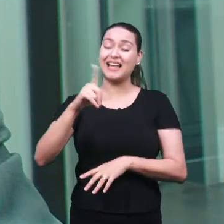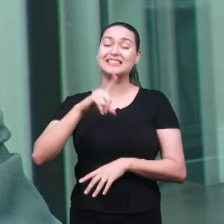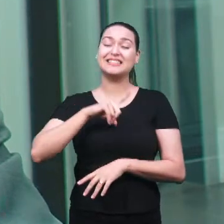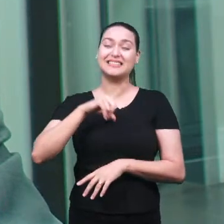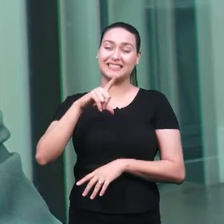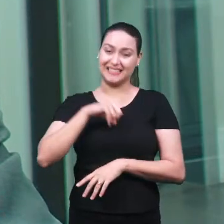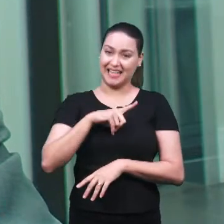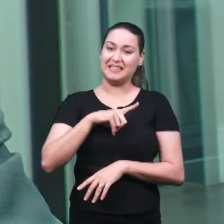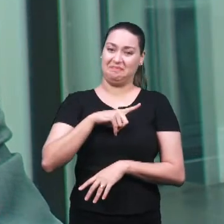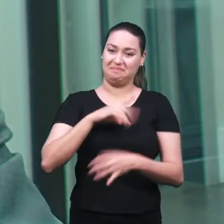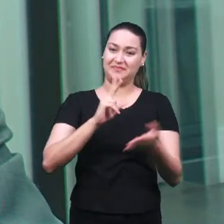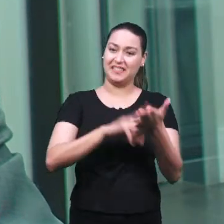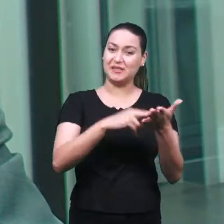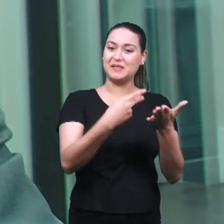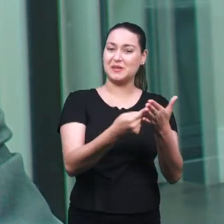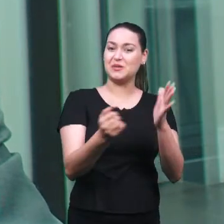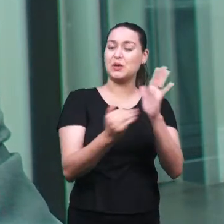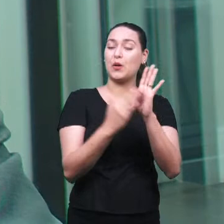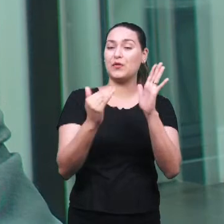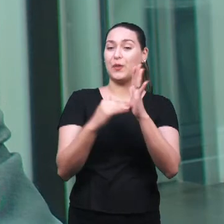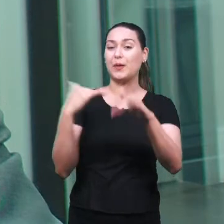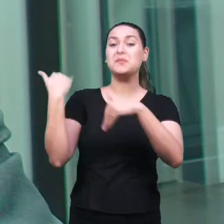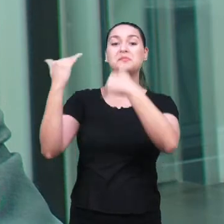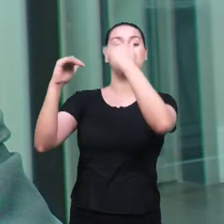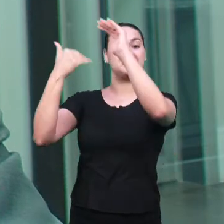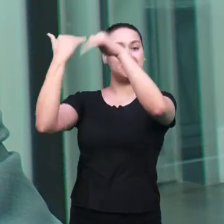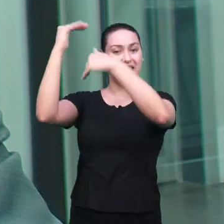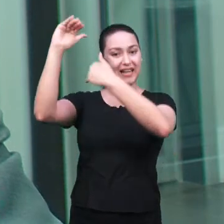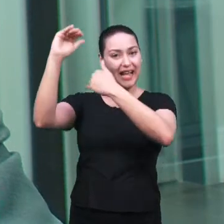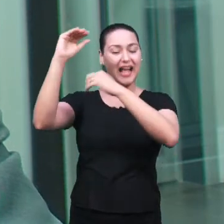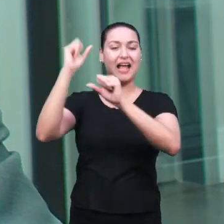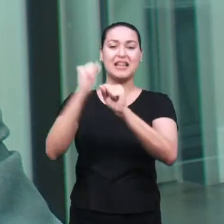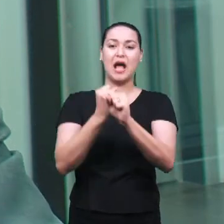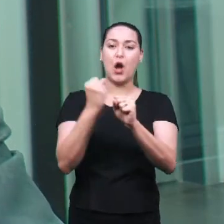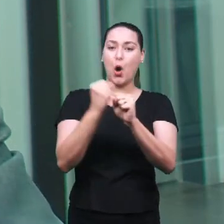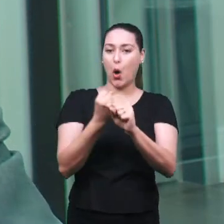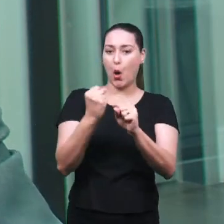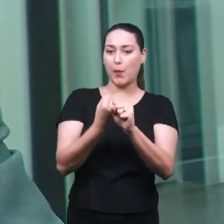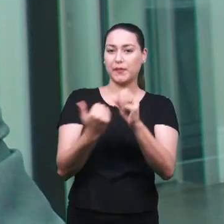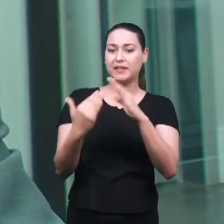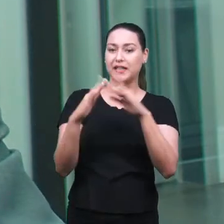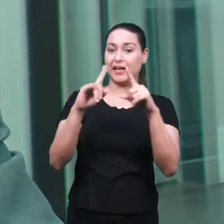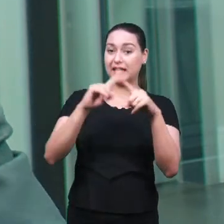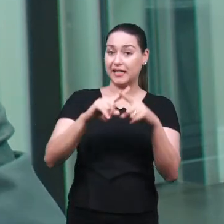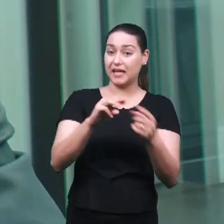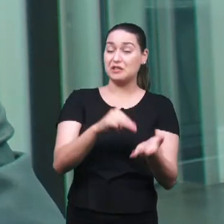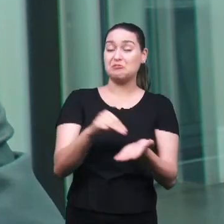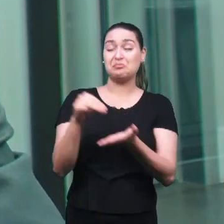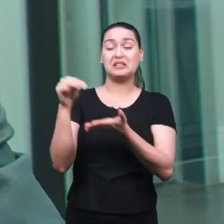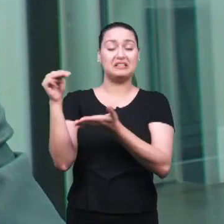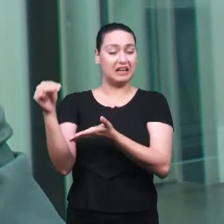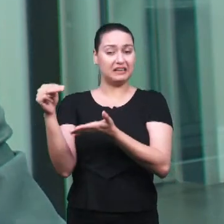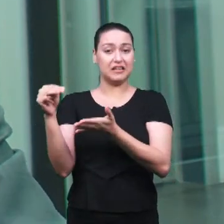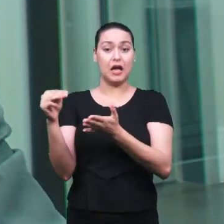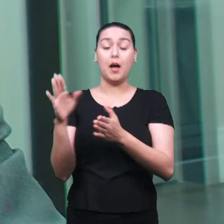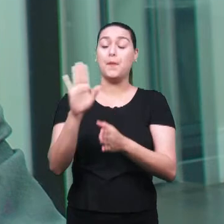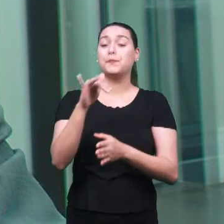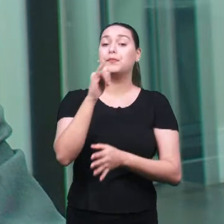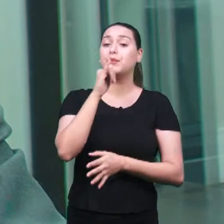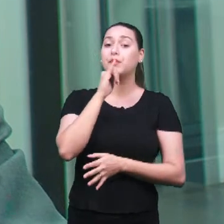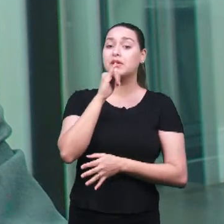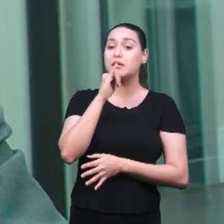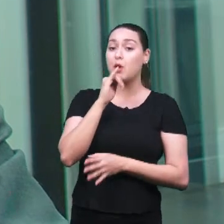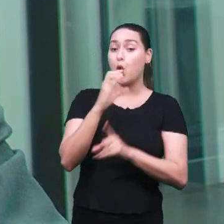feito prosperar muito a sua obra na Alemanha. Nós temos toda a estrutura de culto de senhoras. O culto de senhoras na Alemanha tem uma